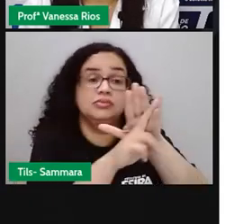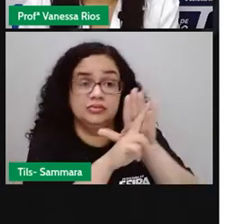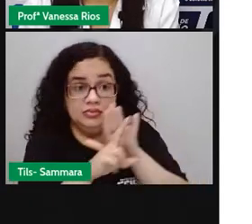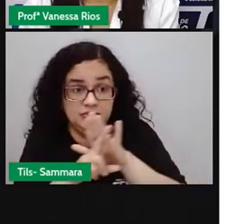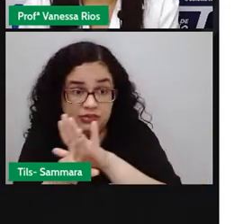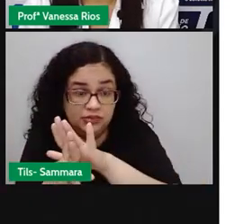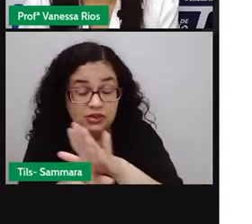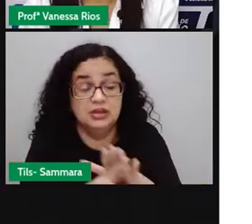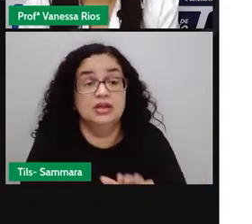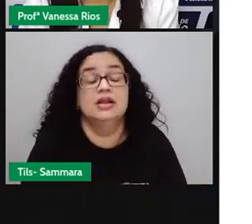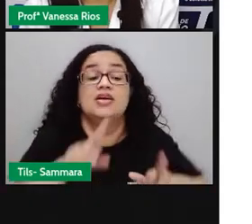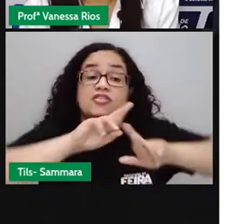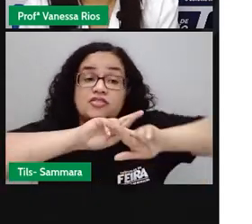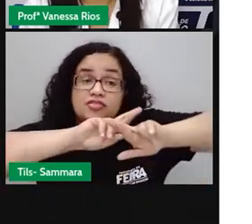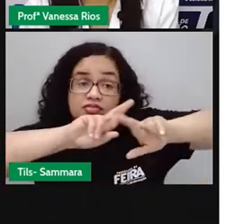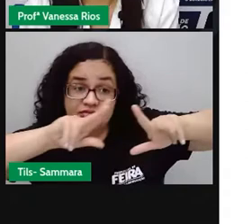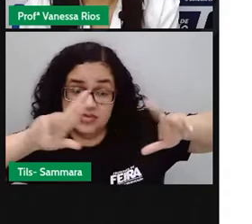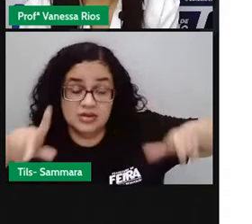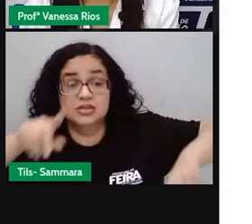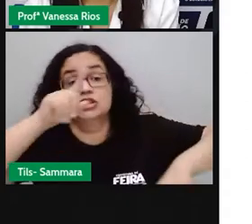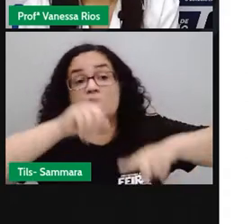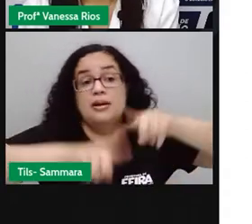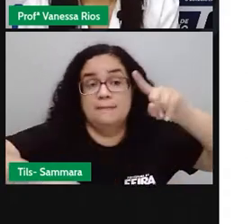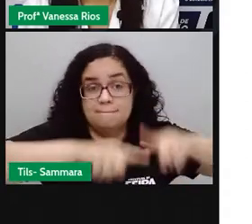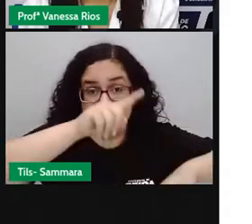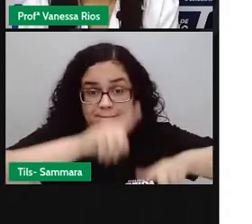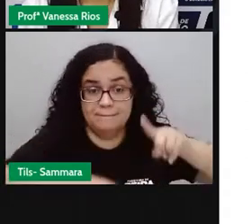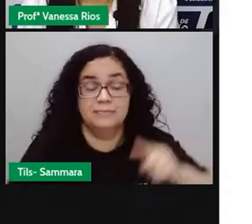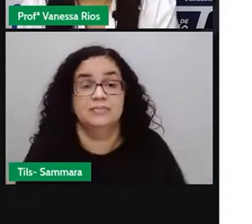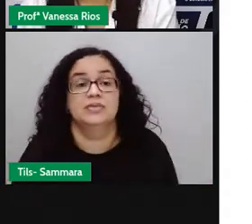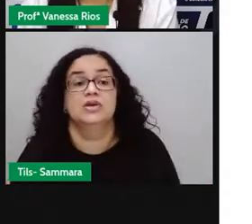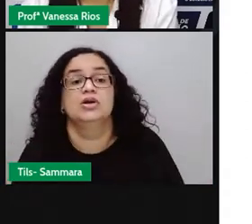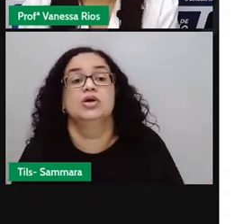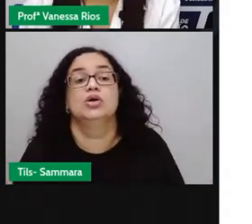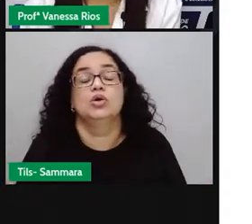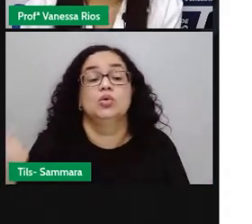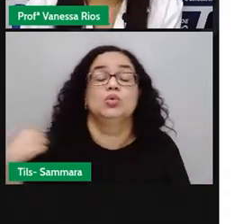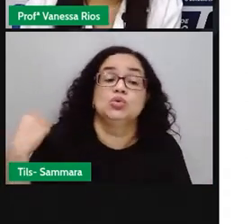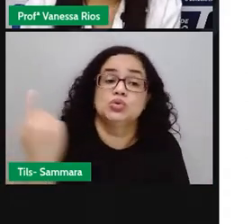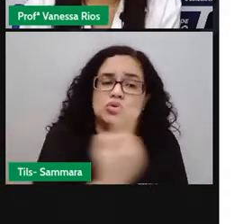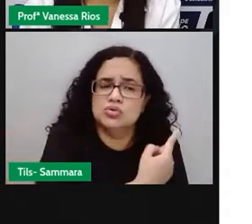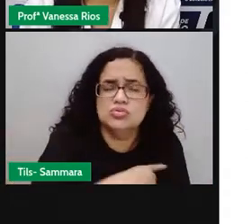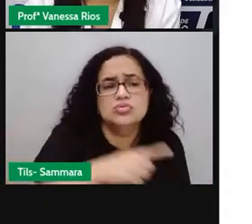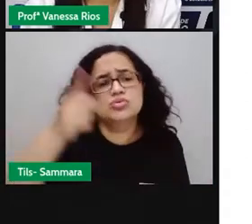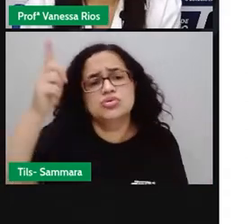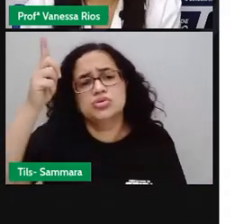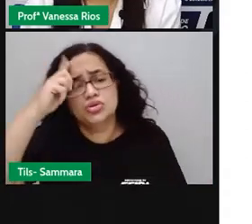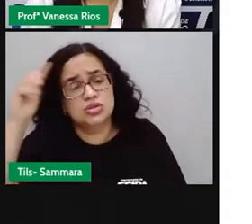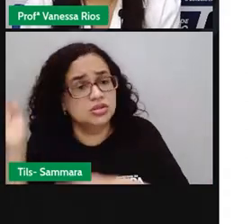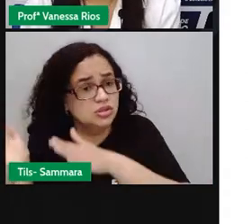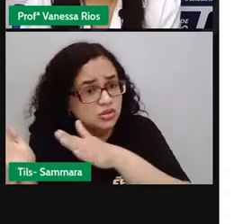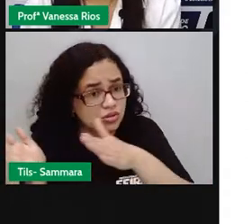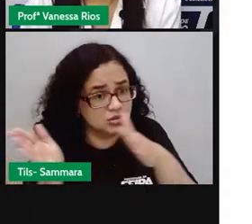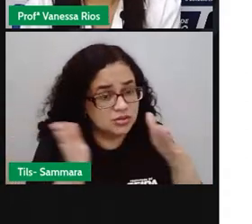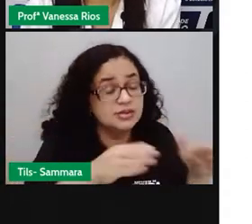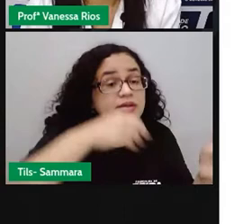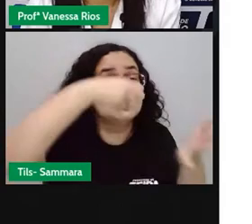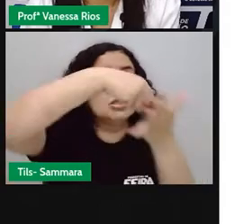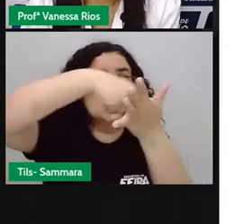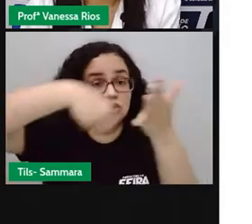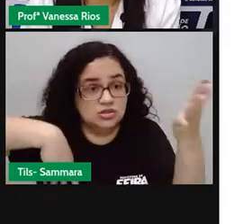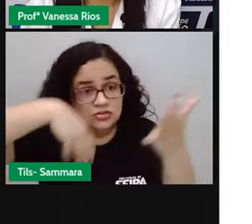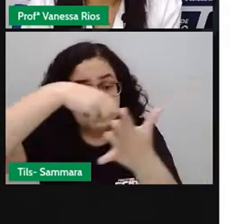Representando aí a diversidade de materiais, o quanto no nosso dia a dia, enquanto em nossas atividades